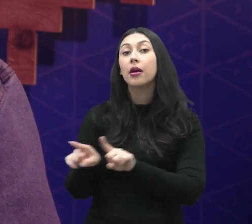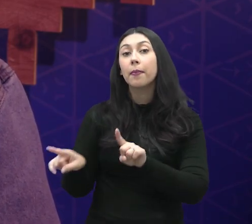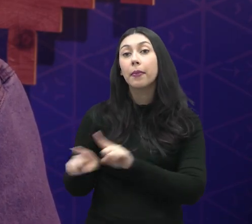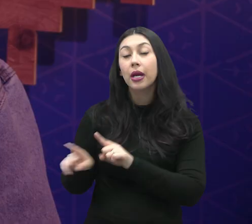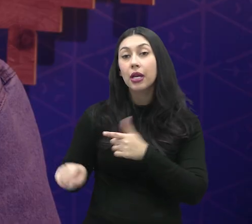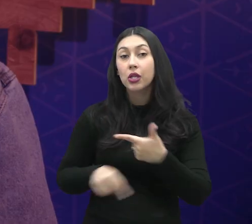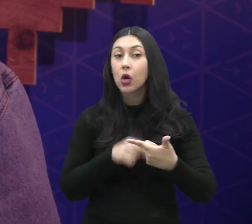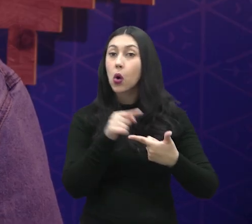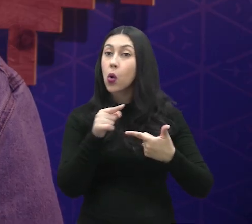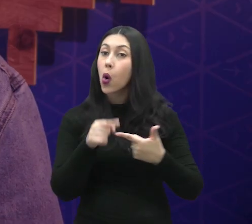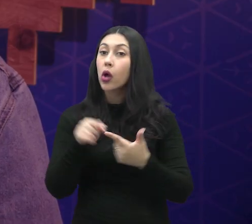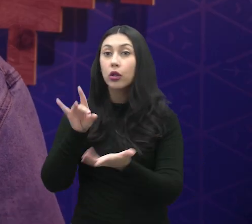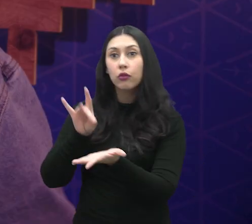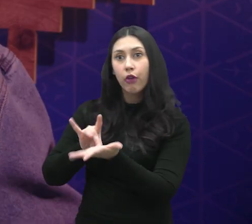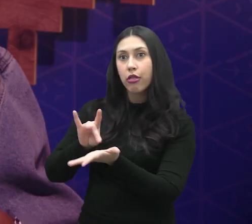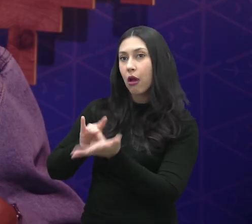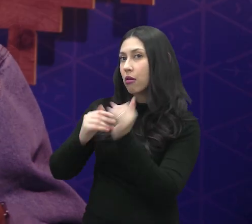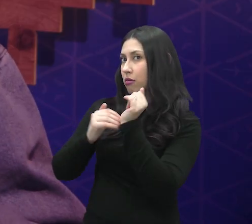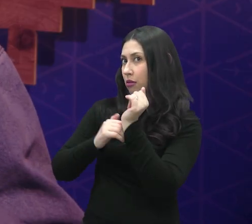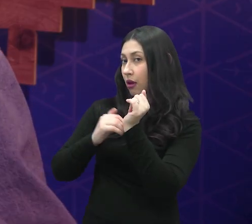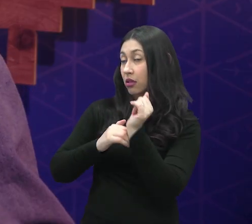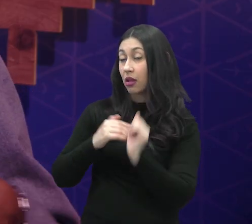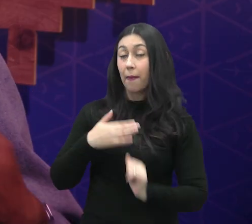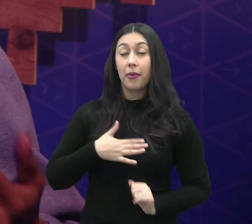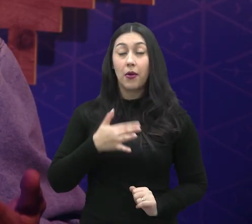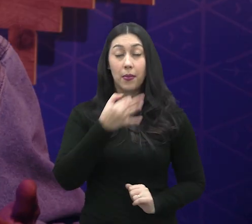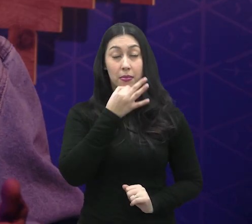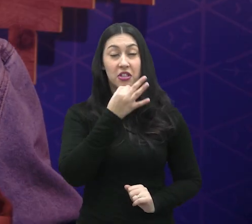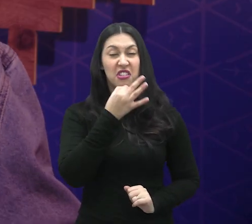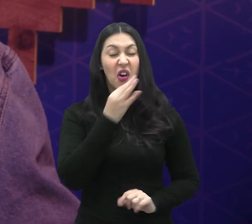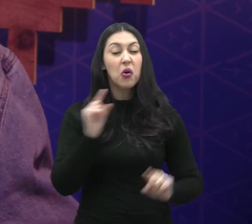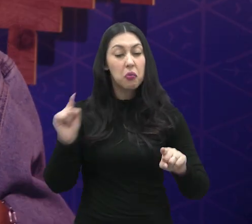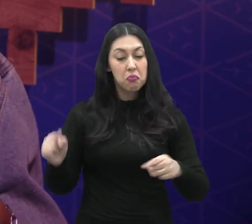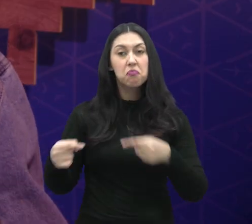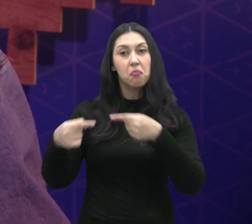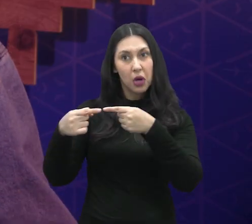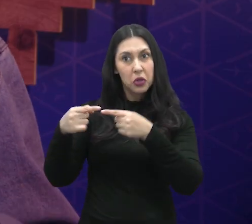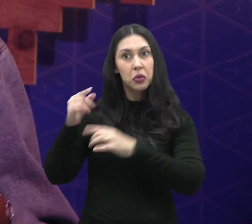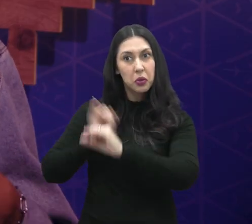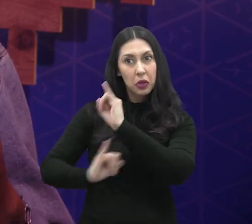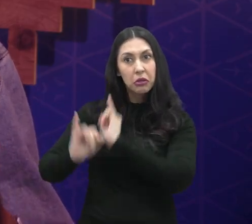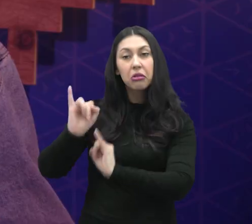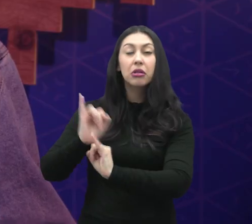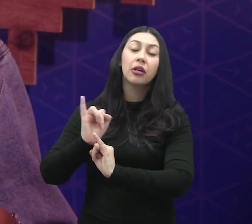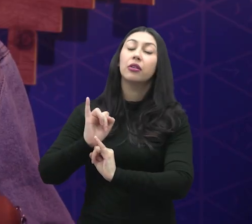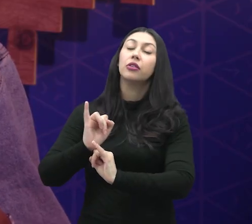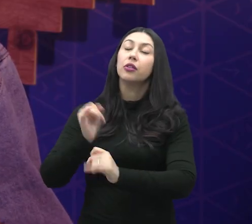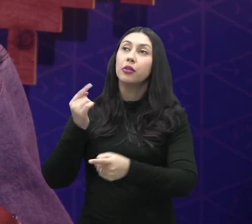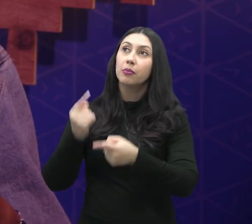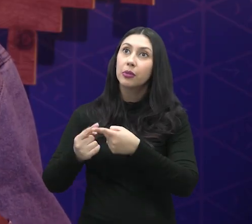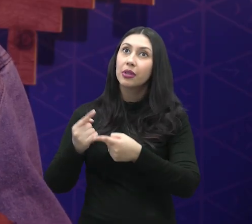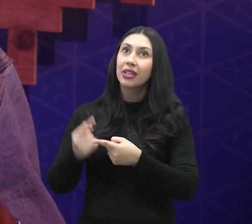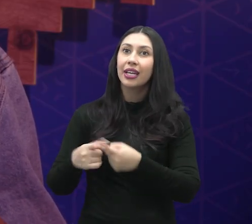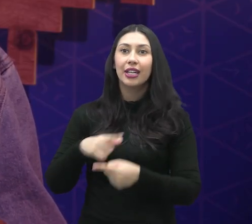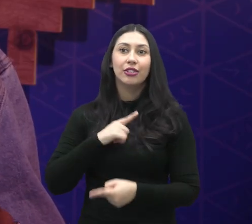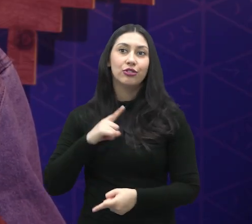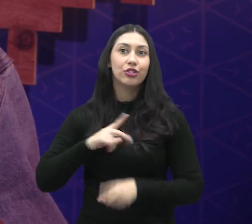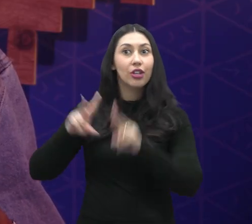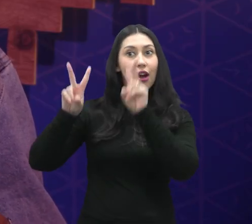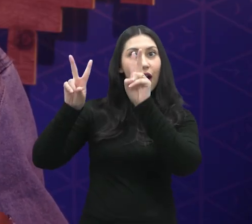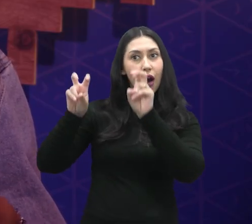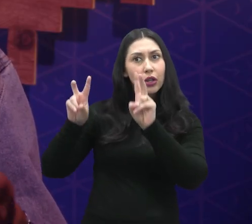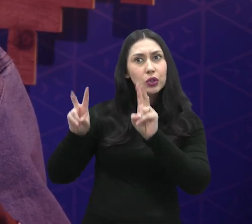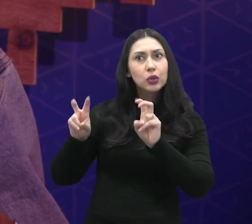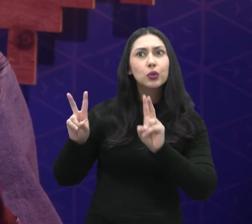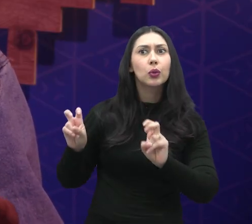segunda temporada de Verdades Secretas, que, na minha opinião, coube mais até para o streaming, porque eles podiam trazer umas temáticas que